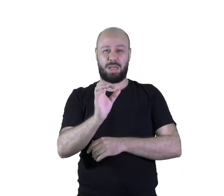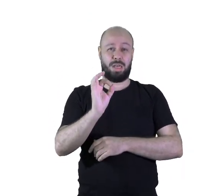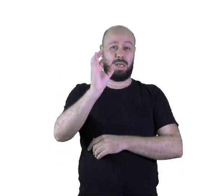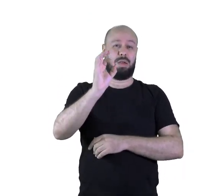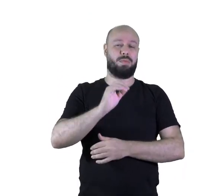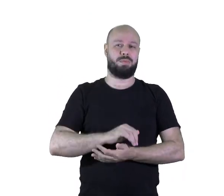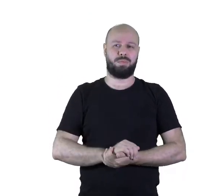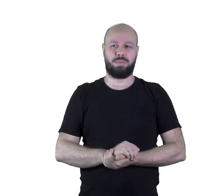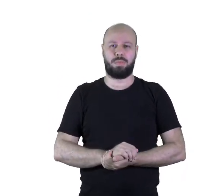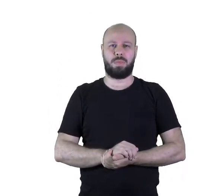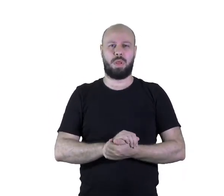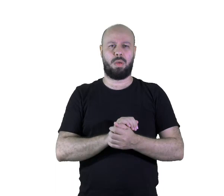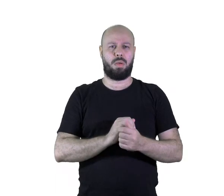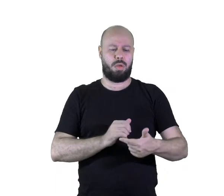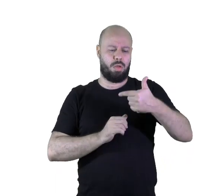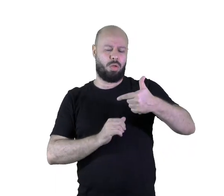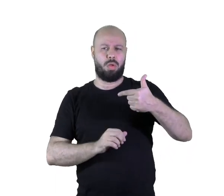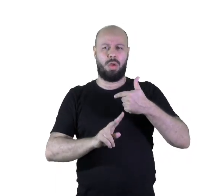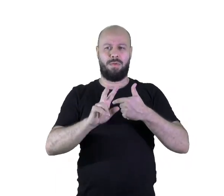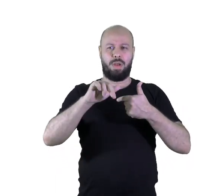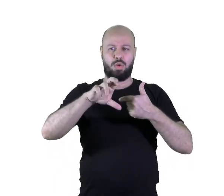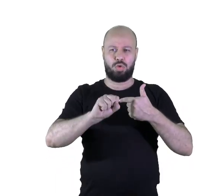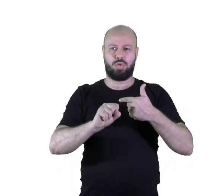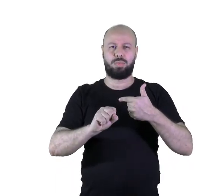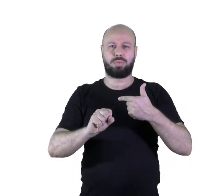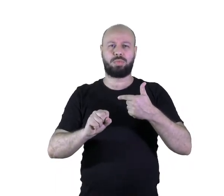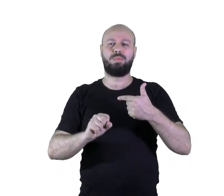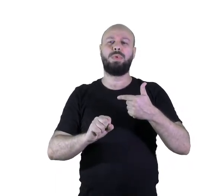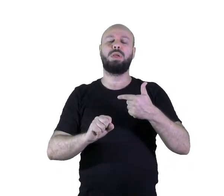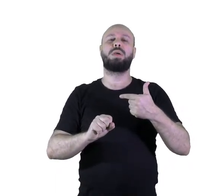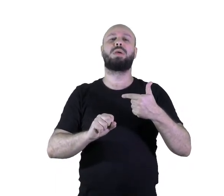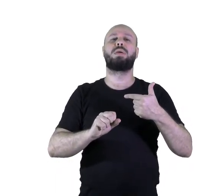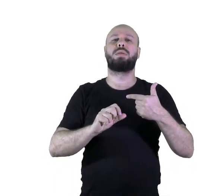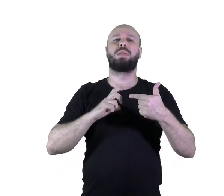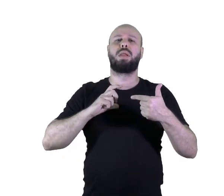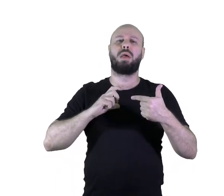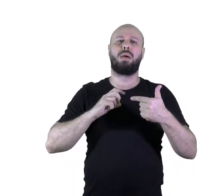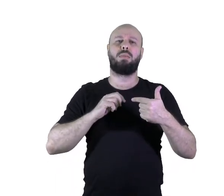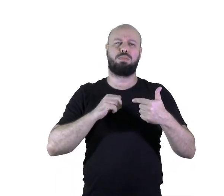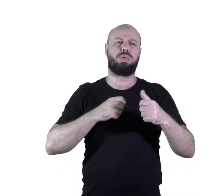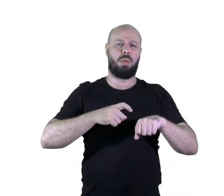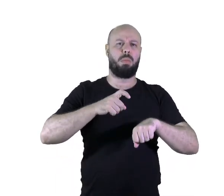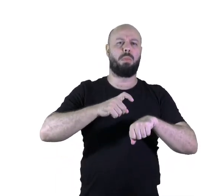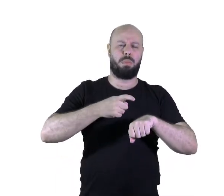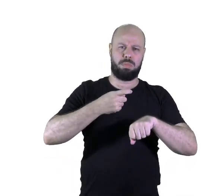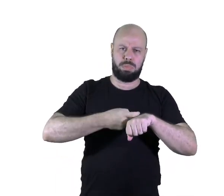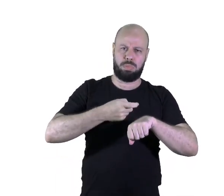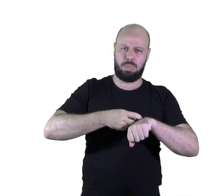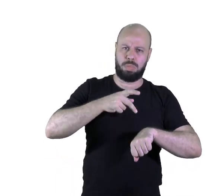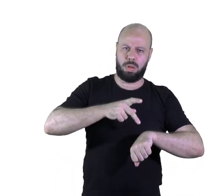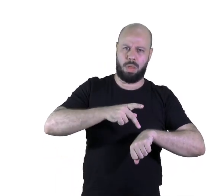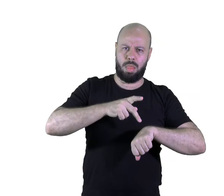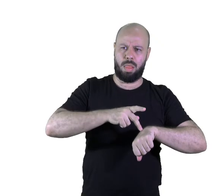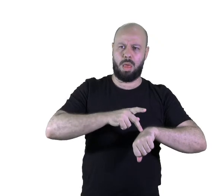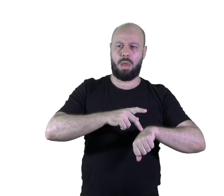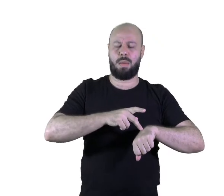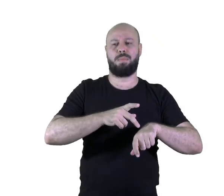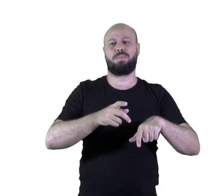tem Vênus, que é o segundo planeta do Sistema Solar, ele também é rochoso, também não tem